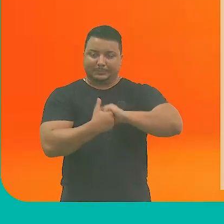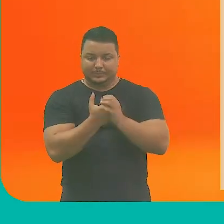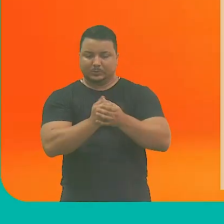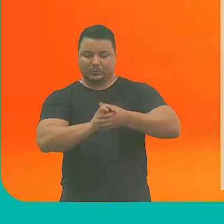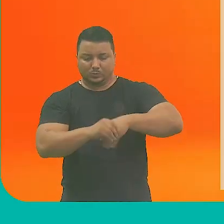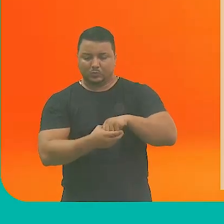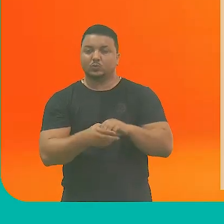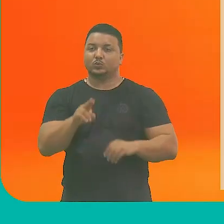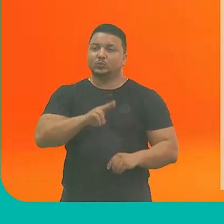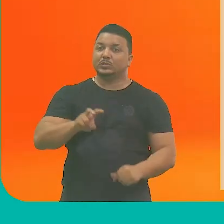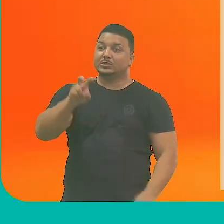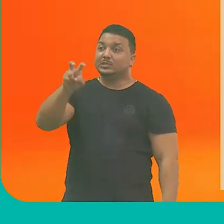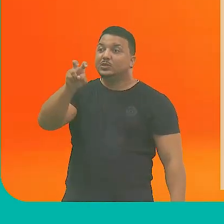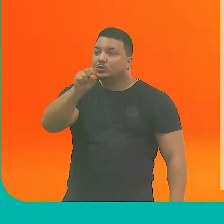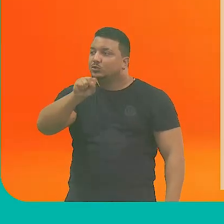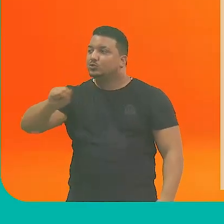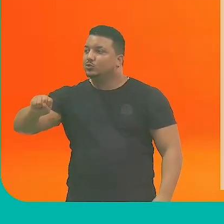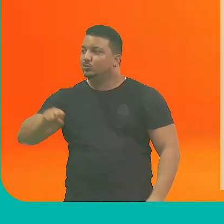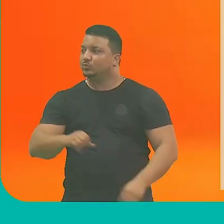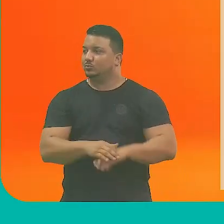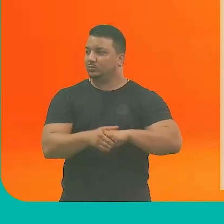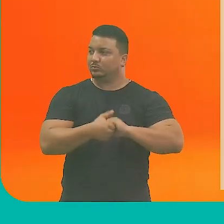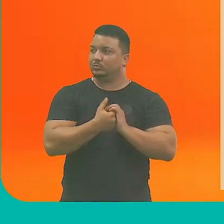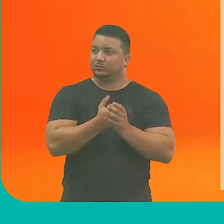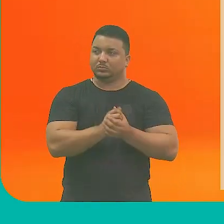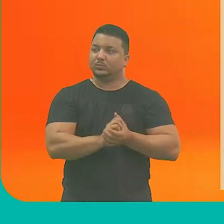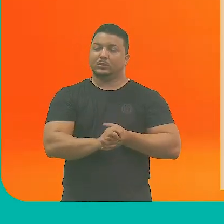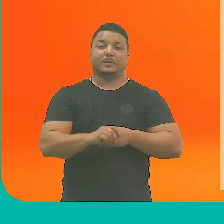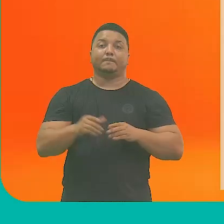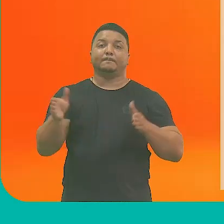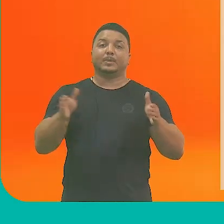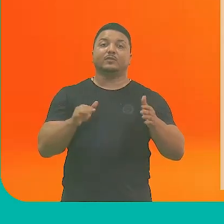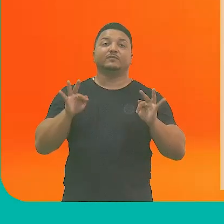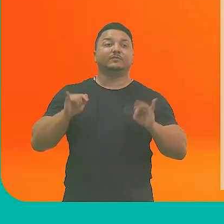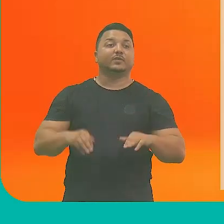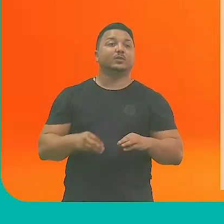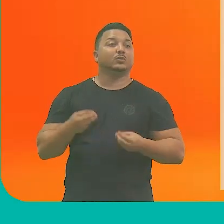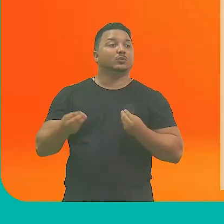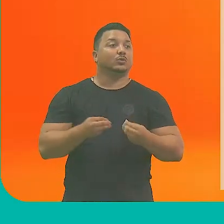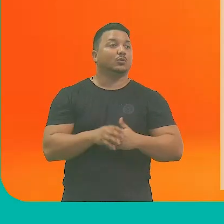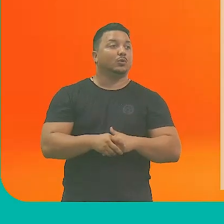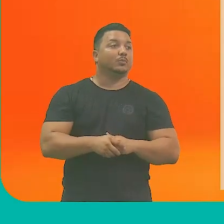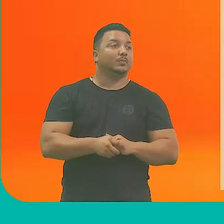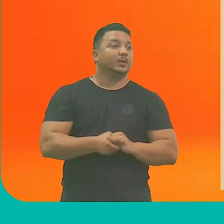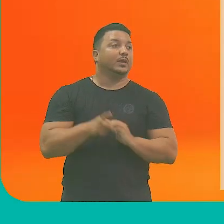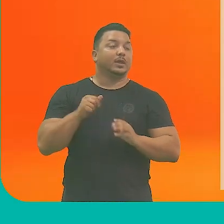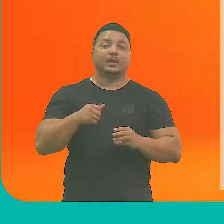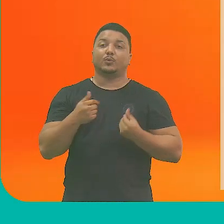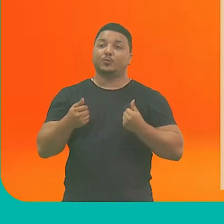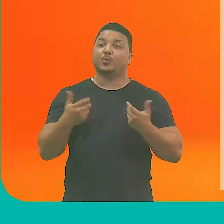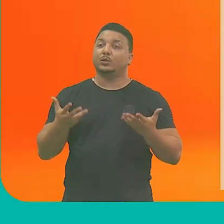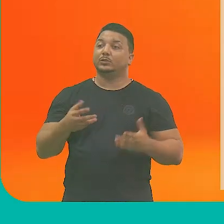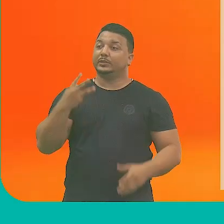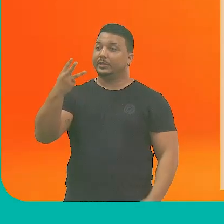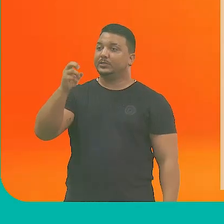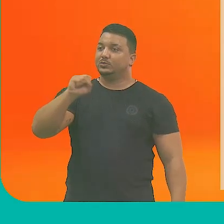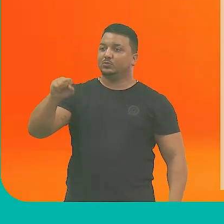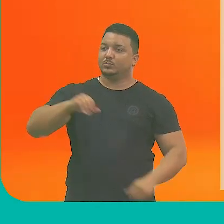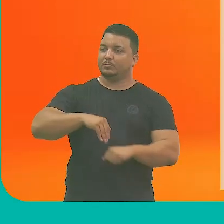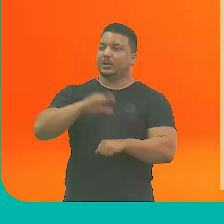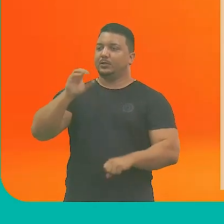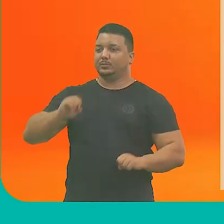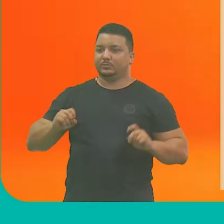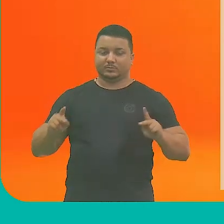suas mãos e finaliza o ciclo, liberando água para o enxágue por mais 3